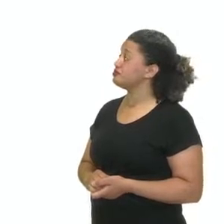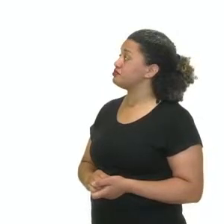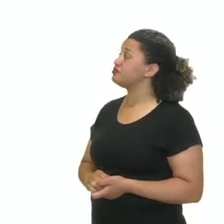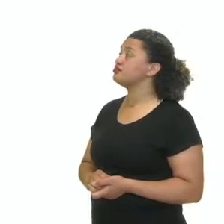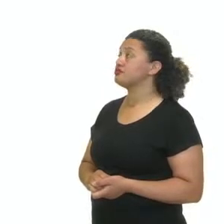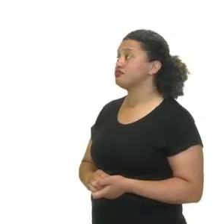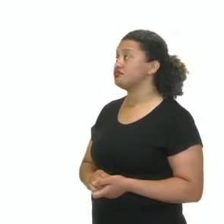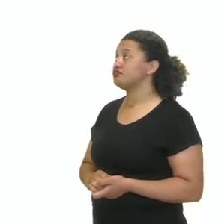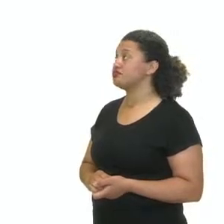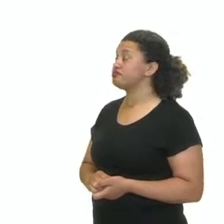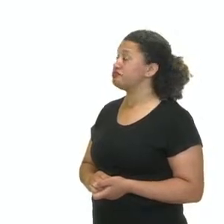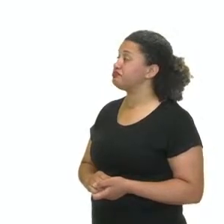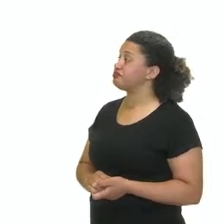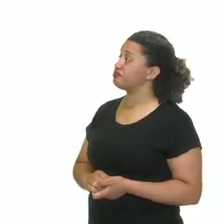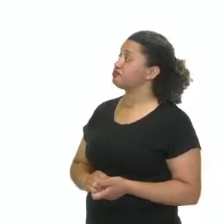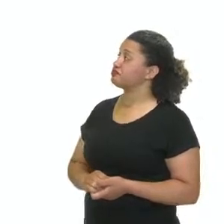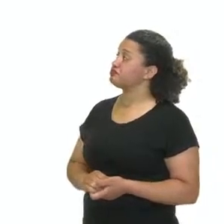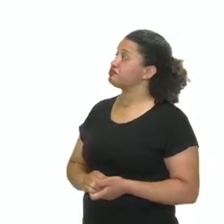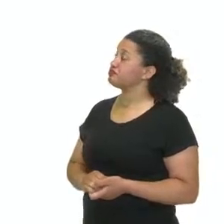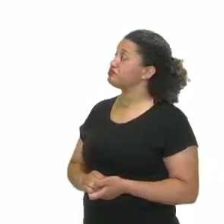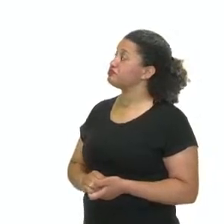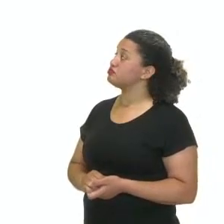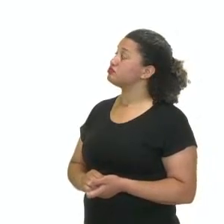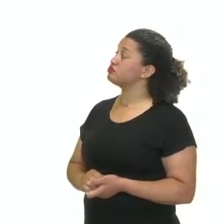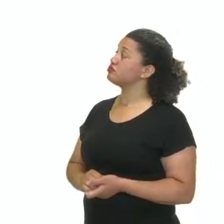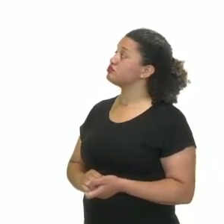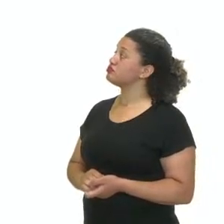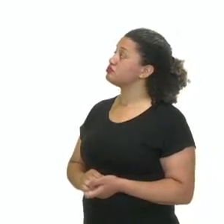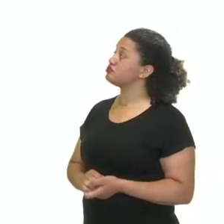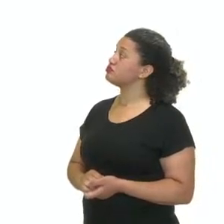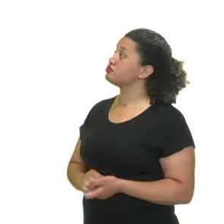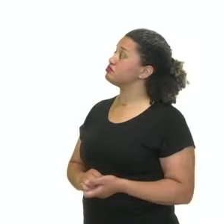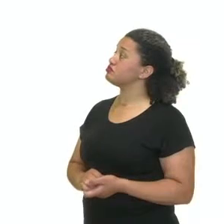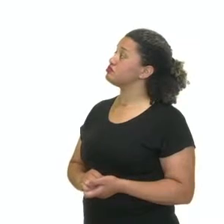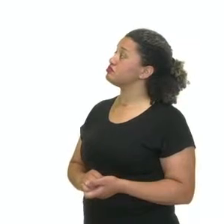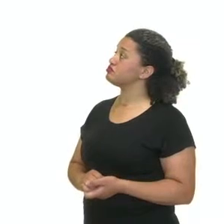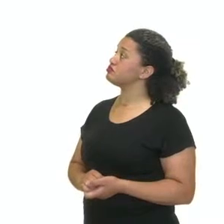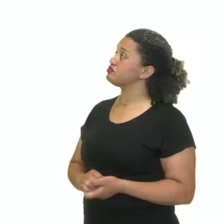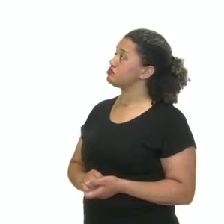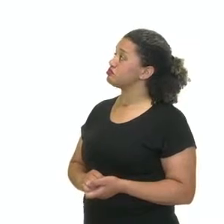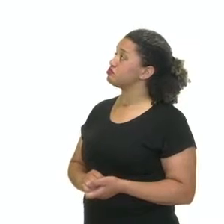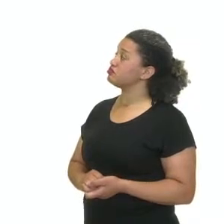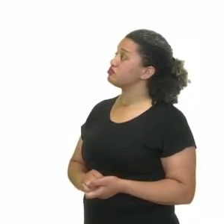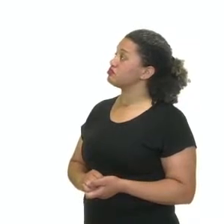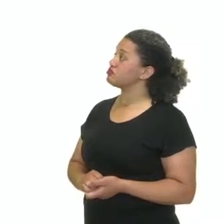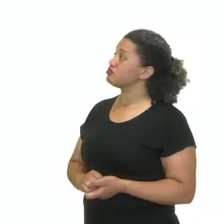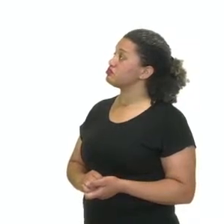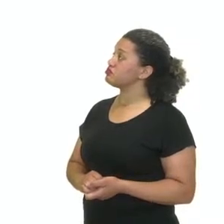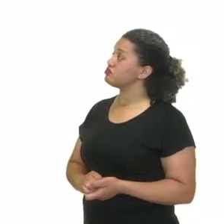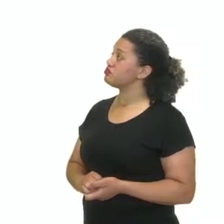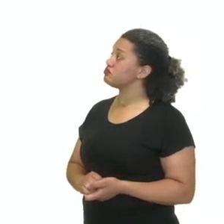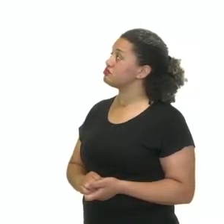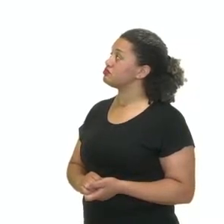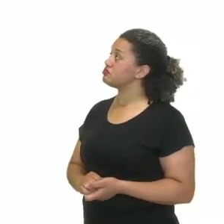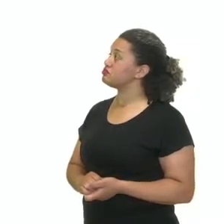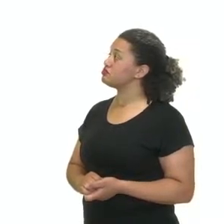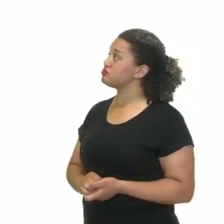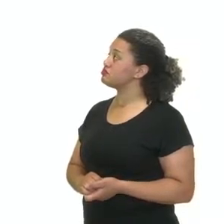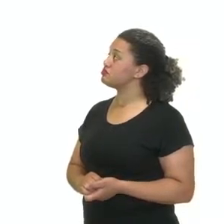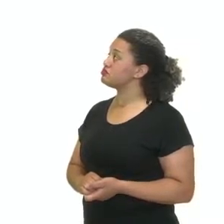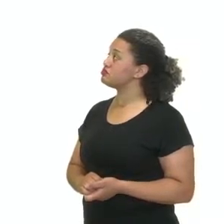água. Para crescermos e nos mantermos saudáveis, necessitamos de alimentos. O mesmo acontece com